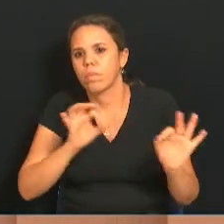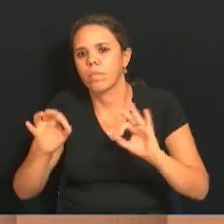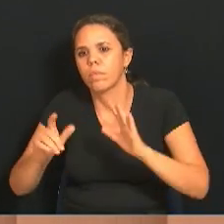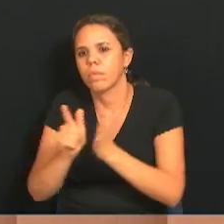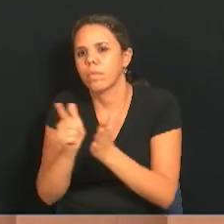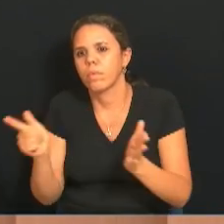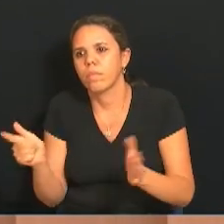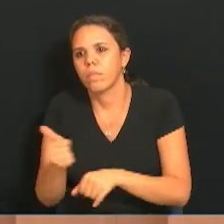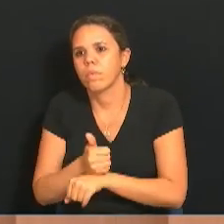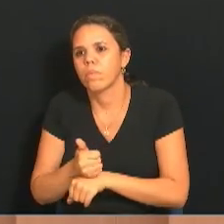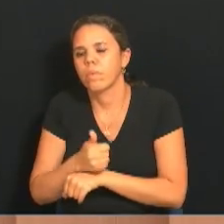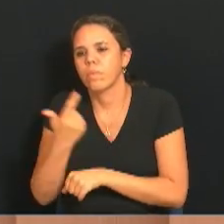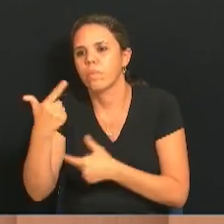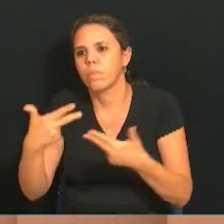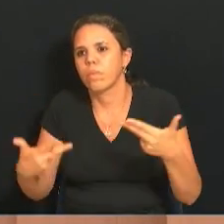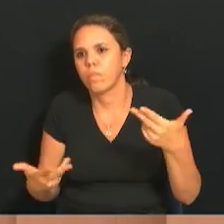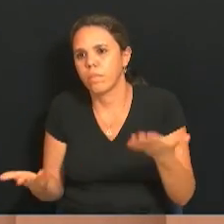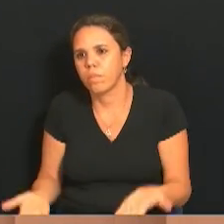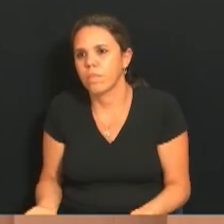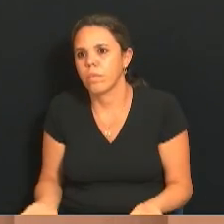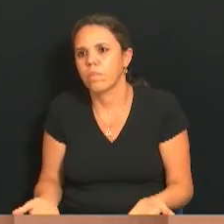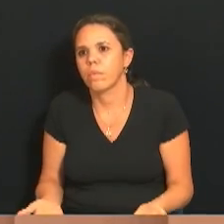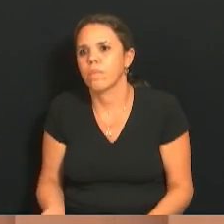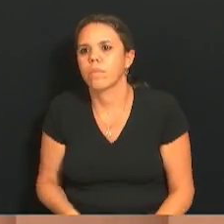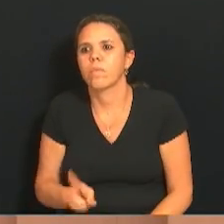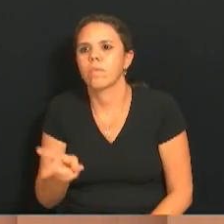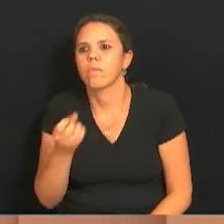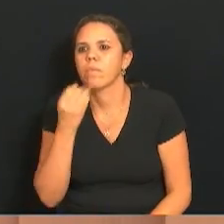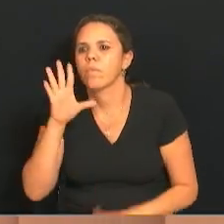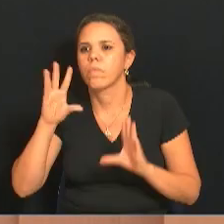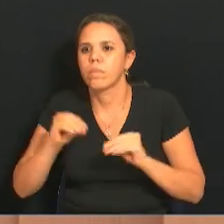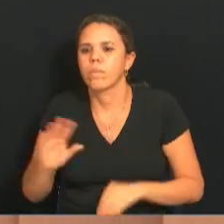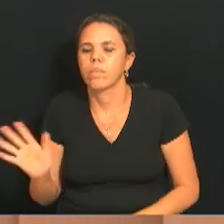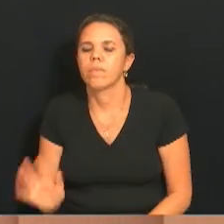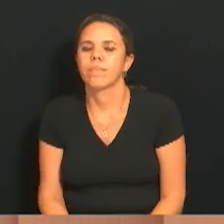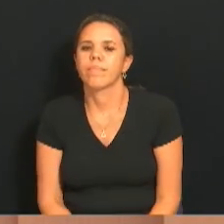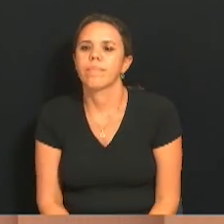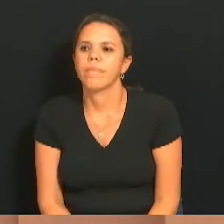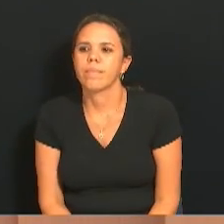Notícia e outras atividades aqui. Fique com a gente, uma boa noite e até amanhã.